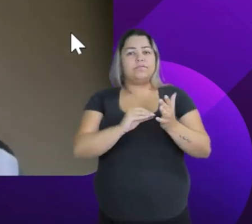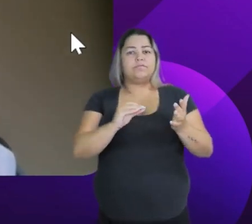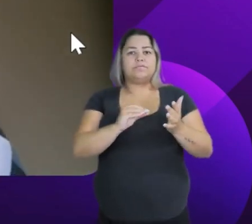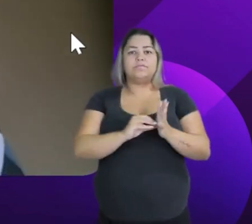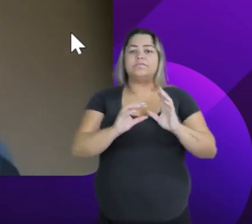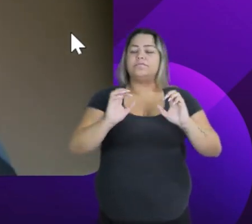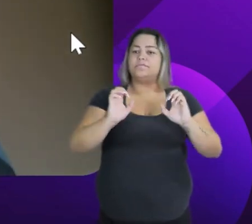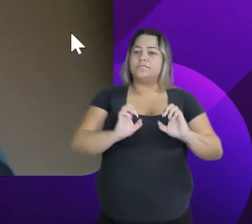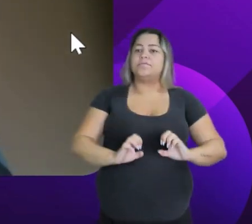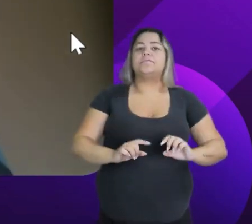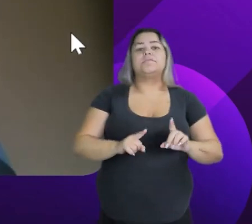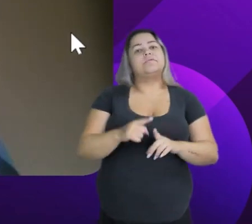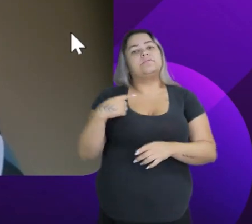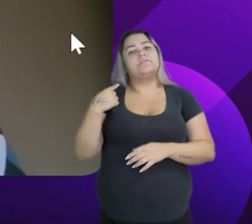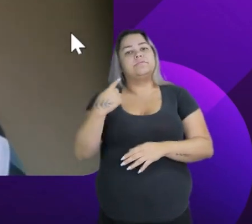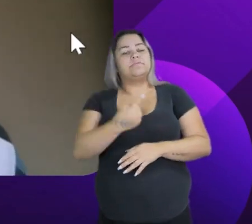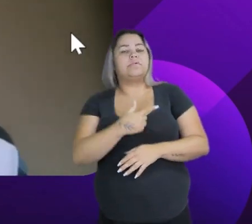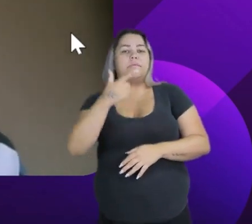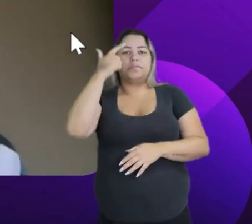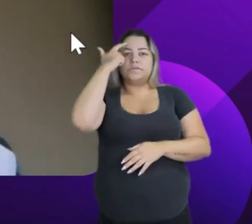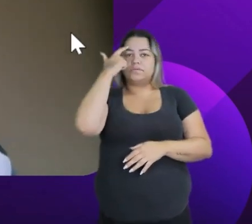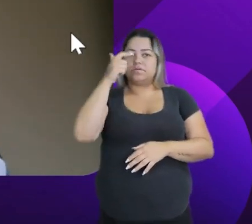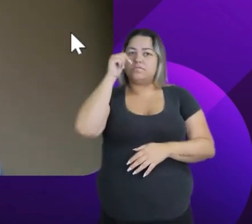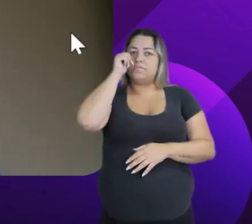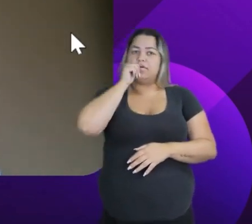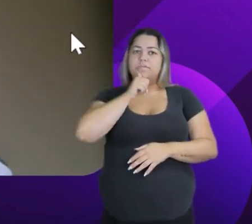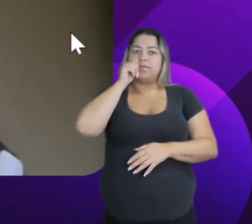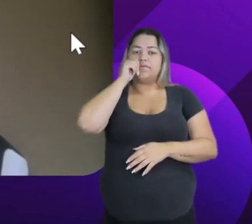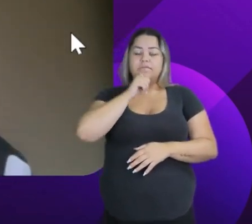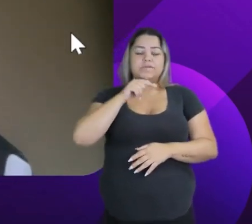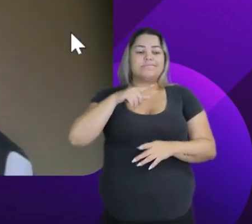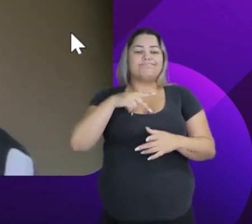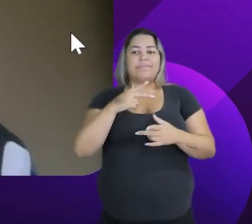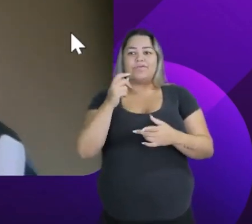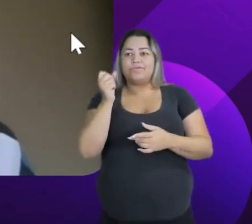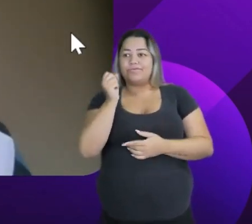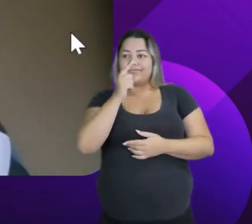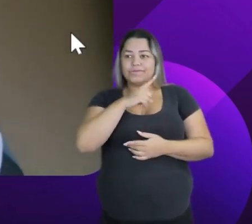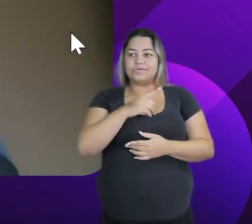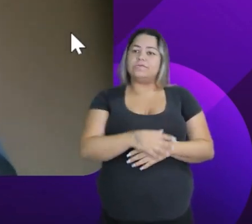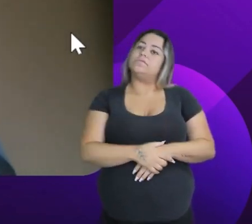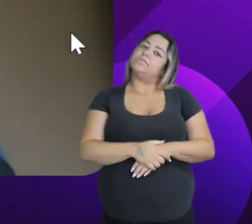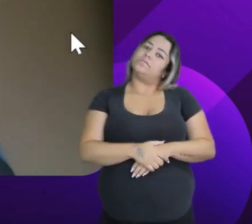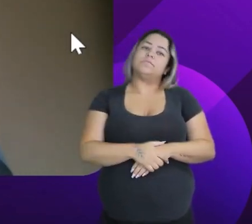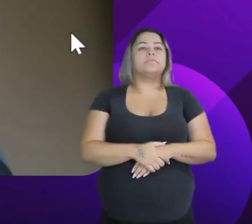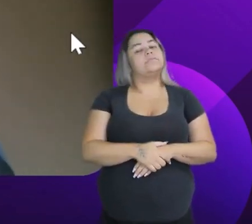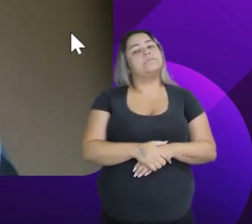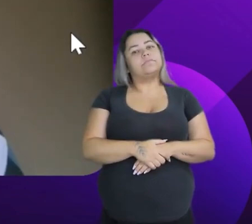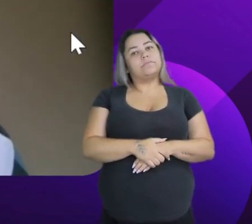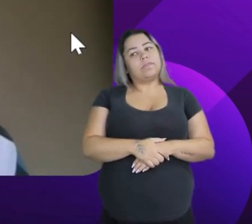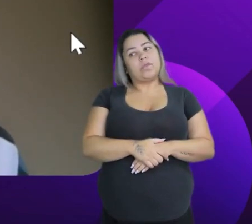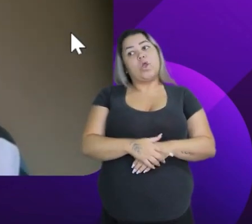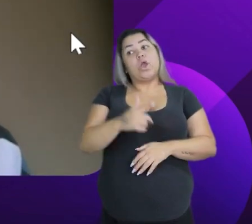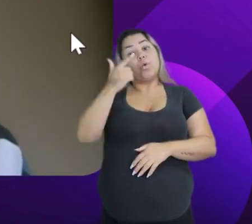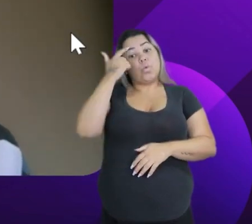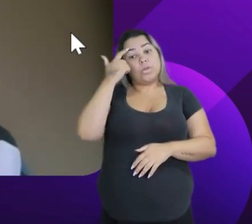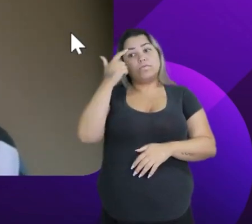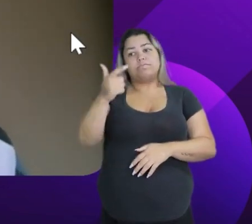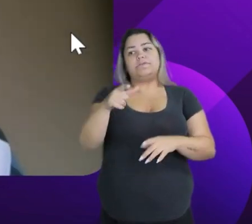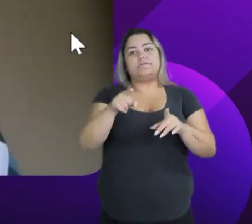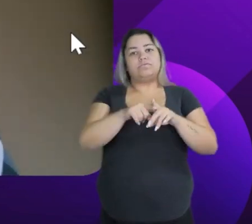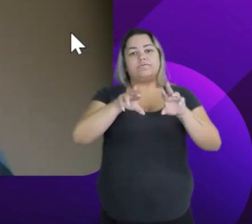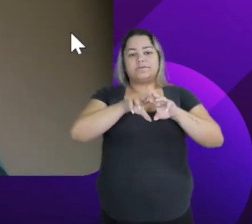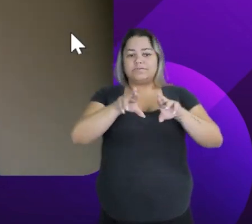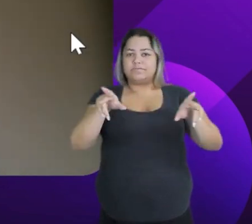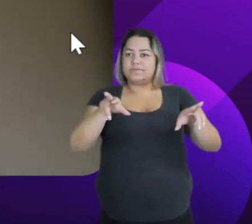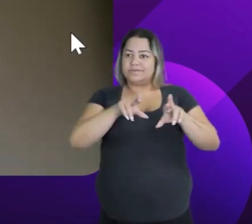infraestrutura, e quando a gente vai pensar na mulher, isso fica um pouco mais crítico. Por quê? Quando a gente pensa em diferentes partes do